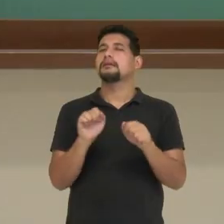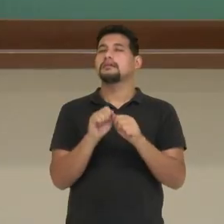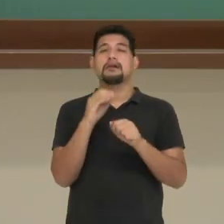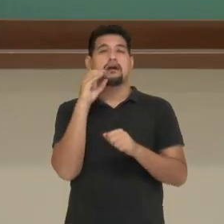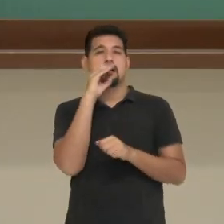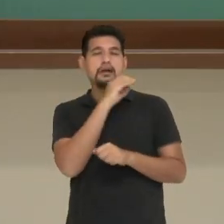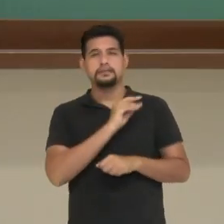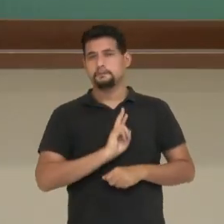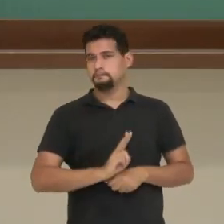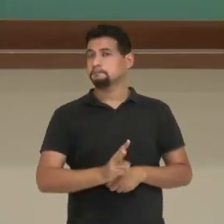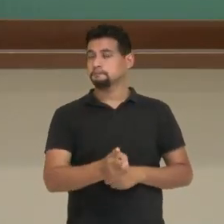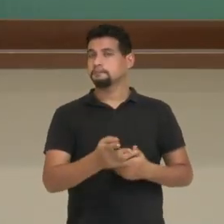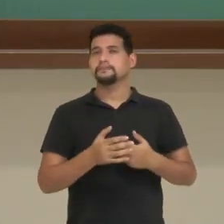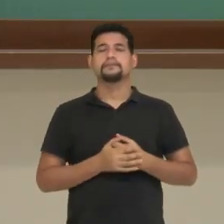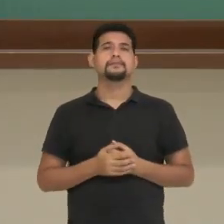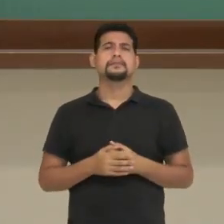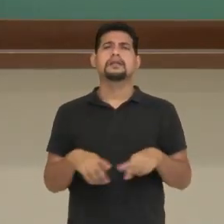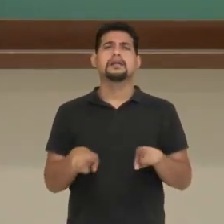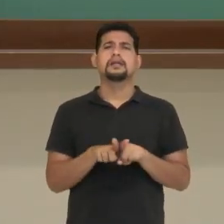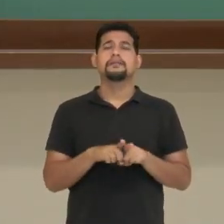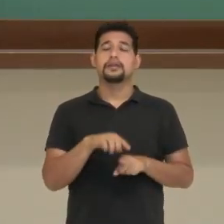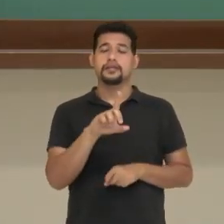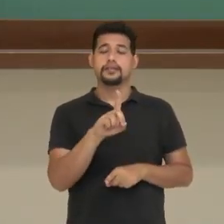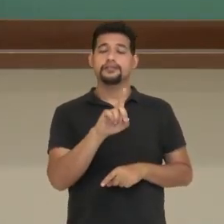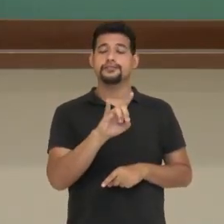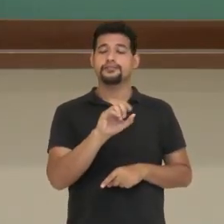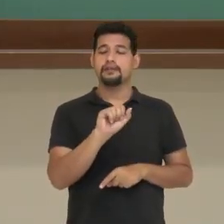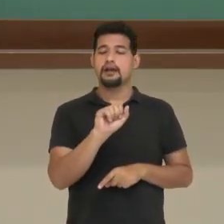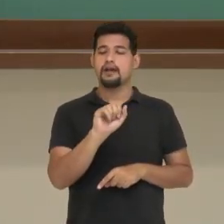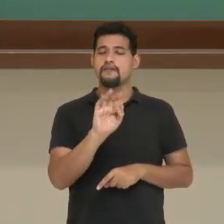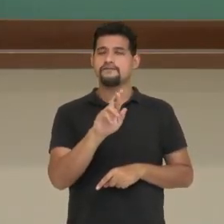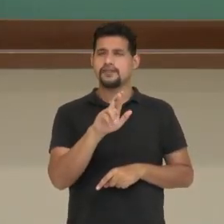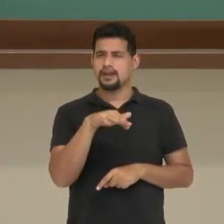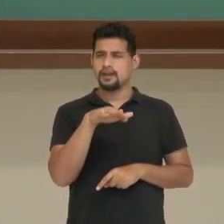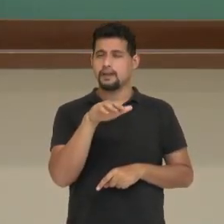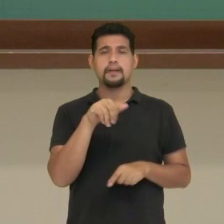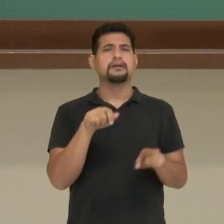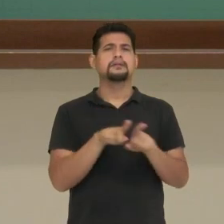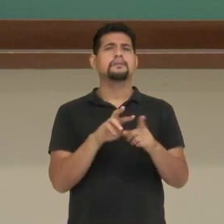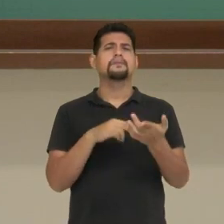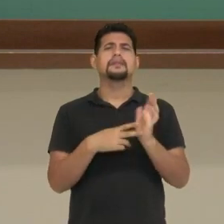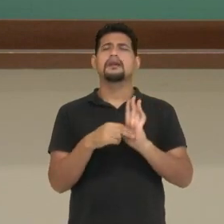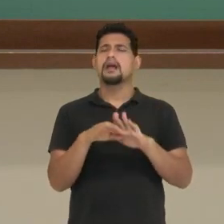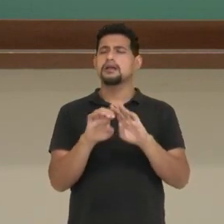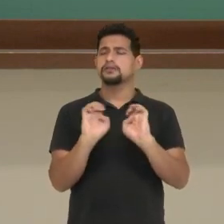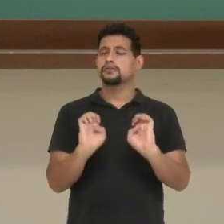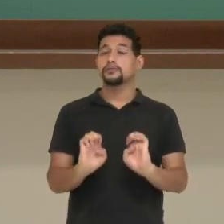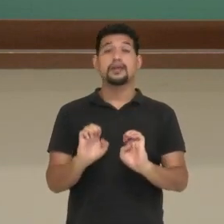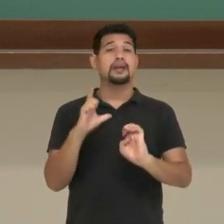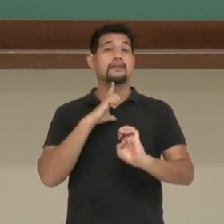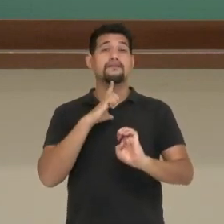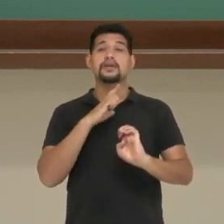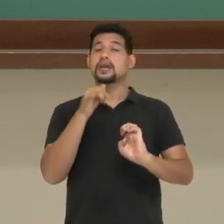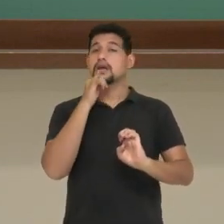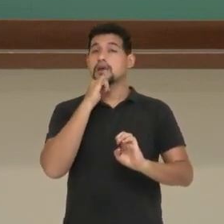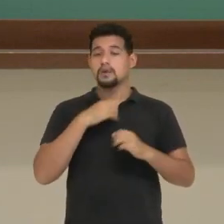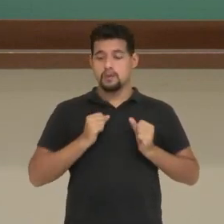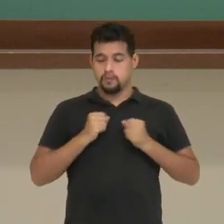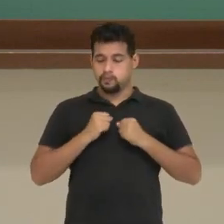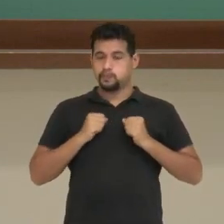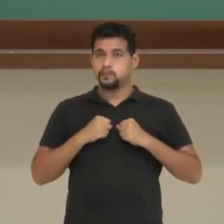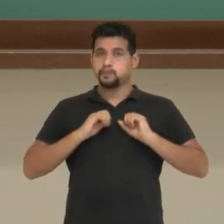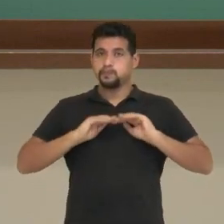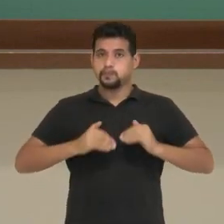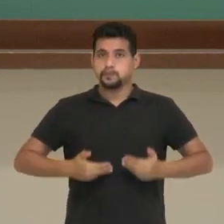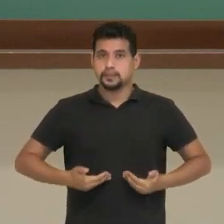temperatura constante. E o diafragma muscular. Diafragma é aquela estrutura que fica embaixo dos pulmões, é um